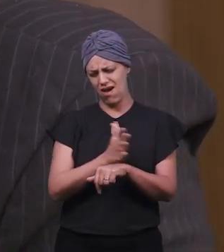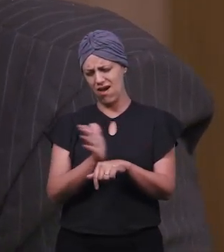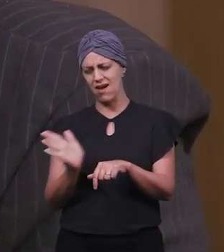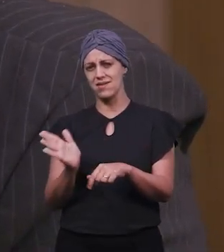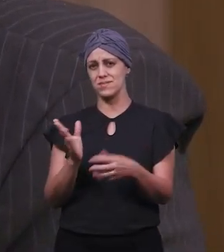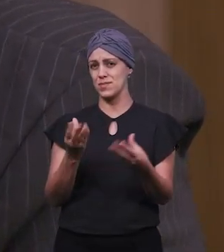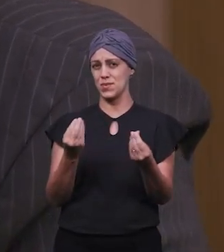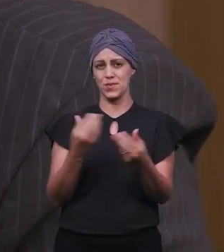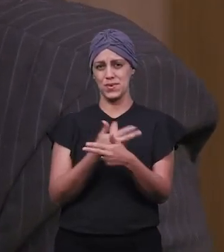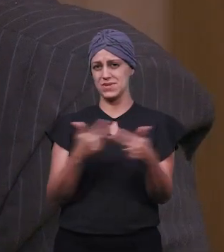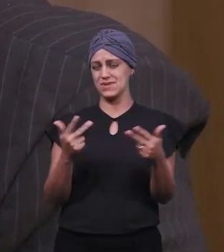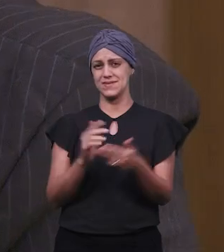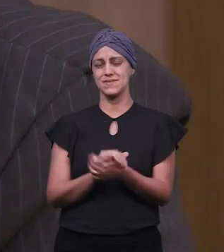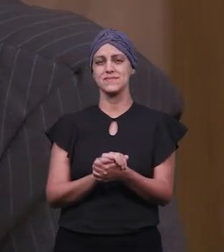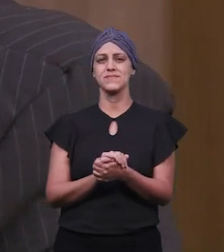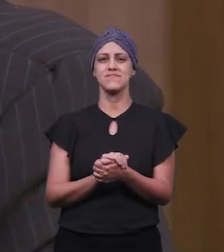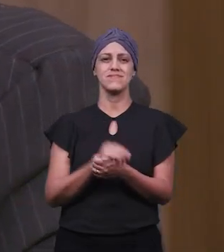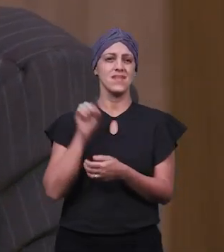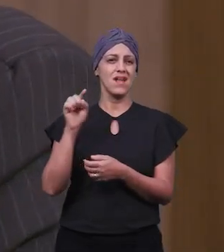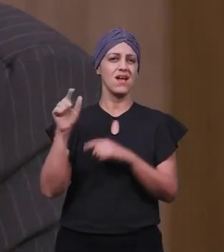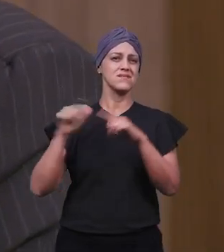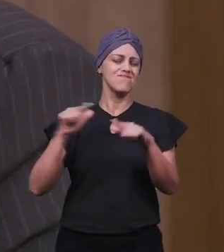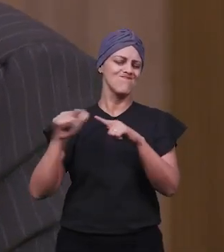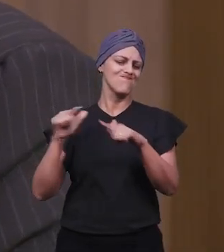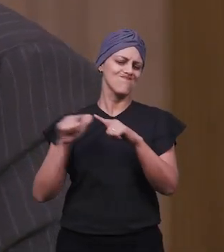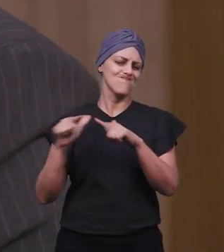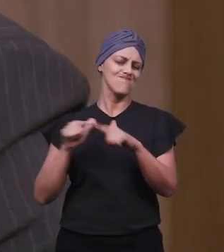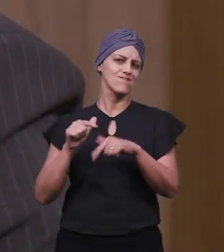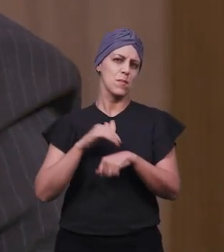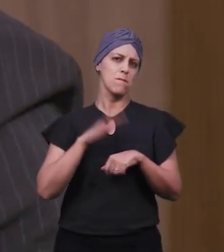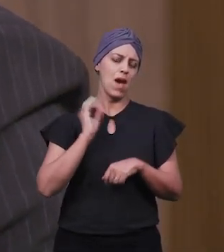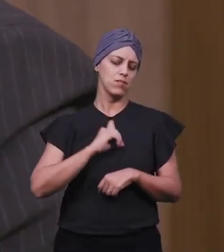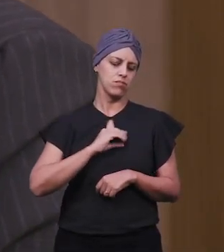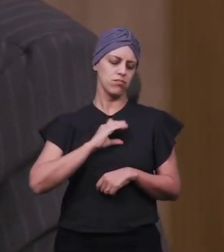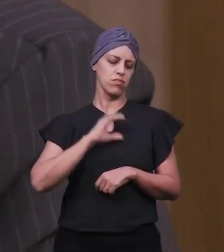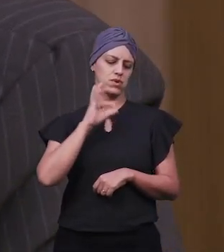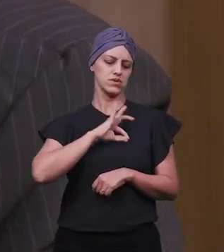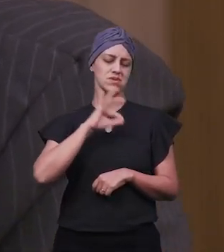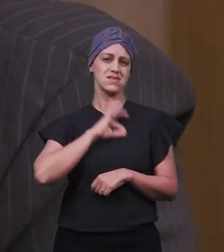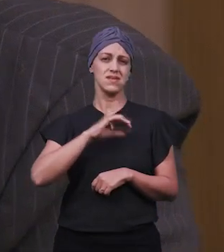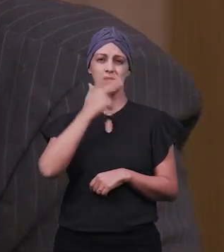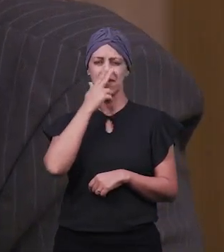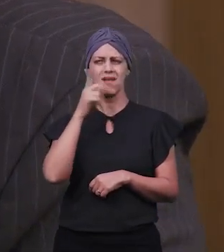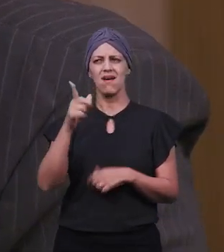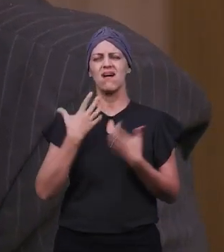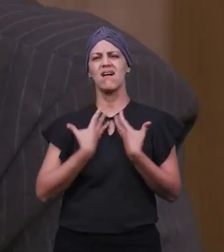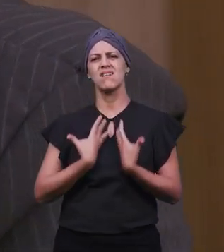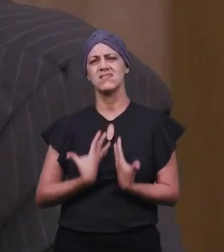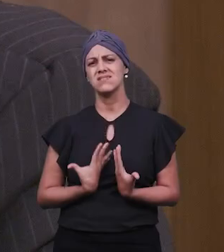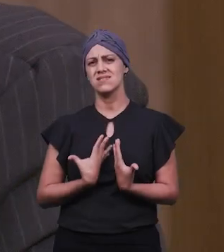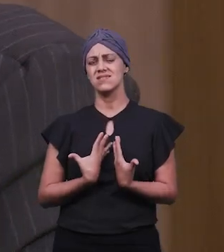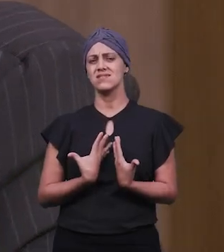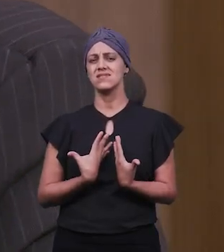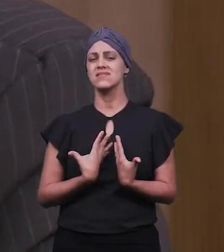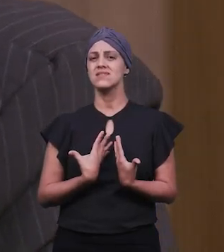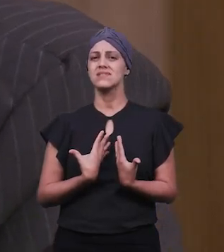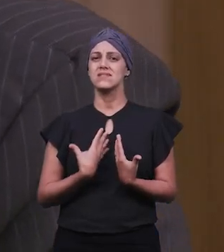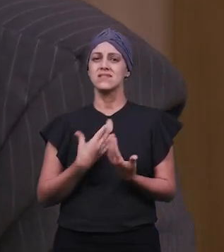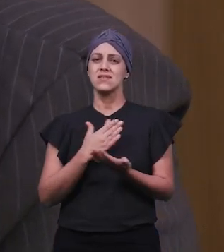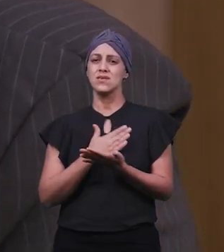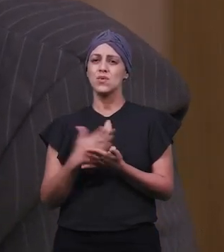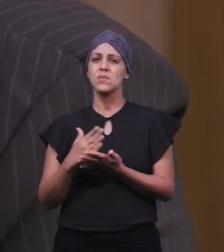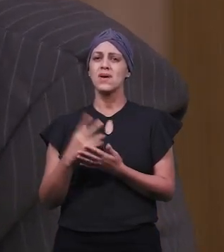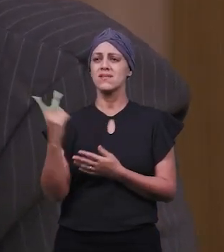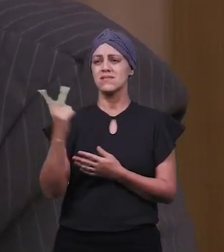hora. Então, quanto mais tempo de trabalho, mais a remuneração, e isso estava trazendo um desgaste muito grande.